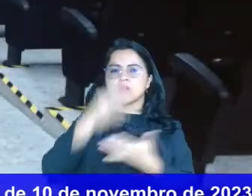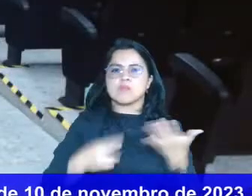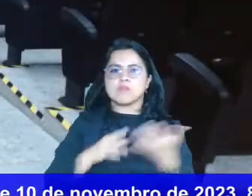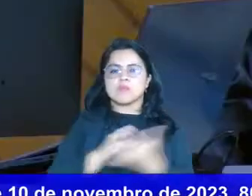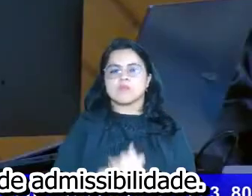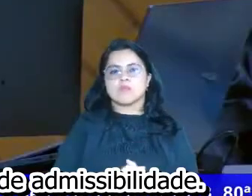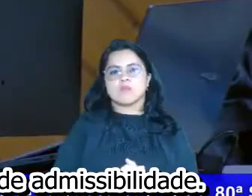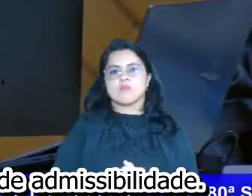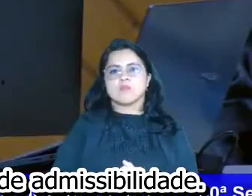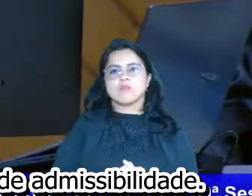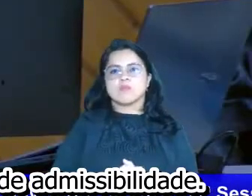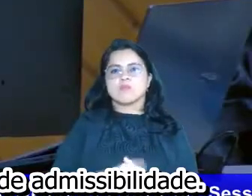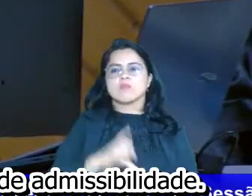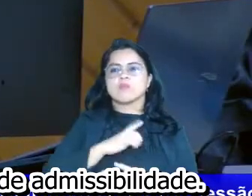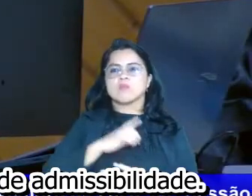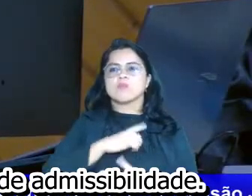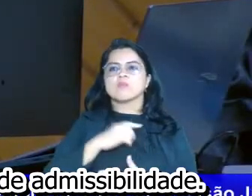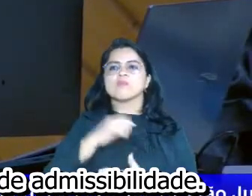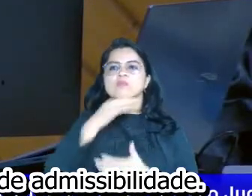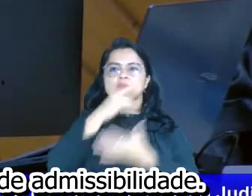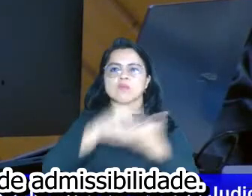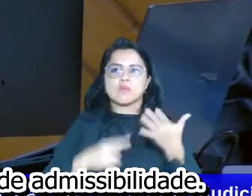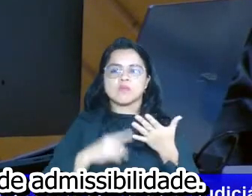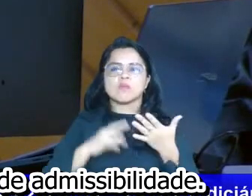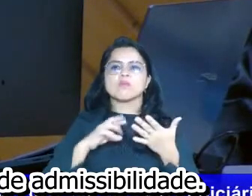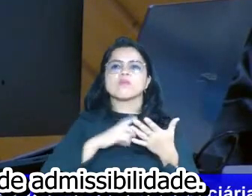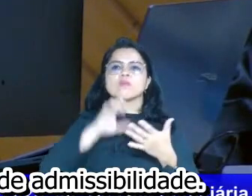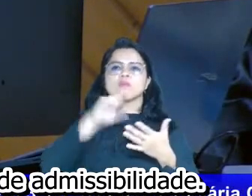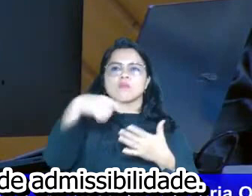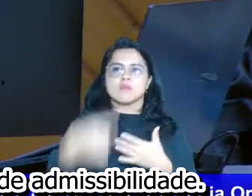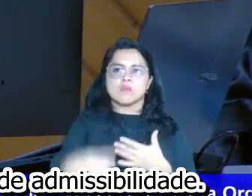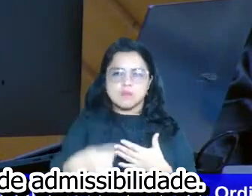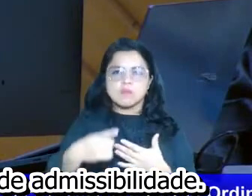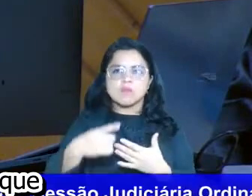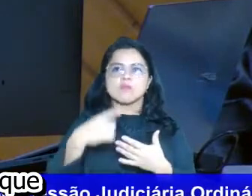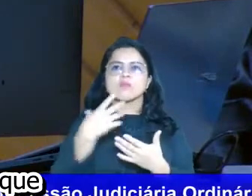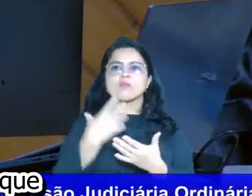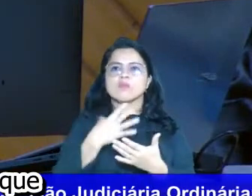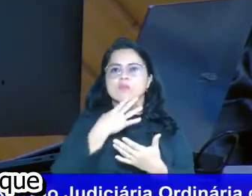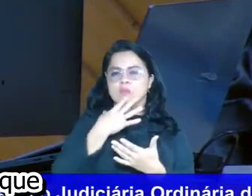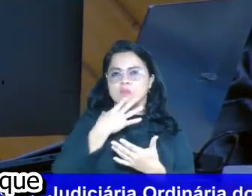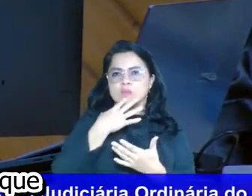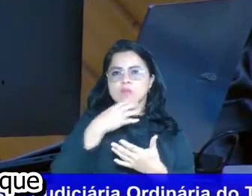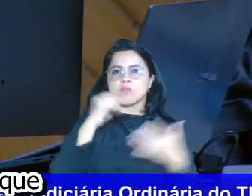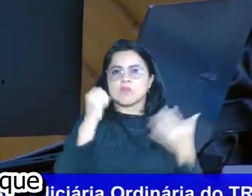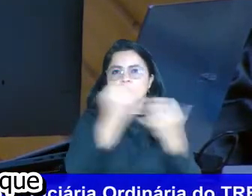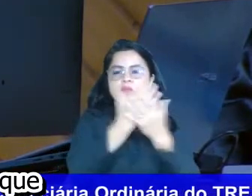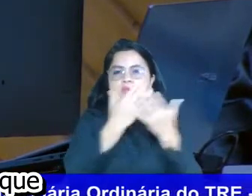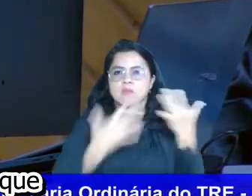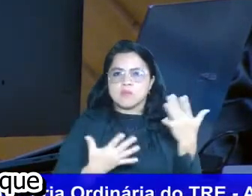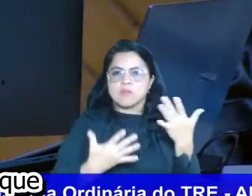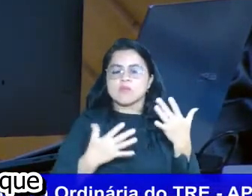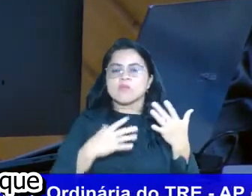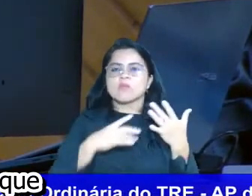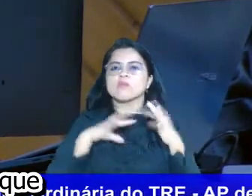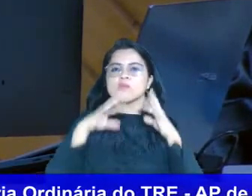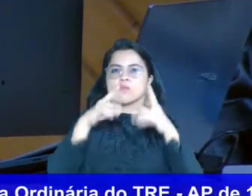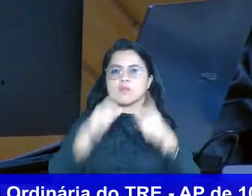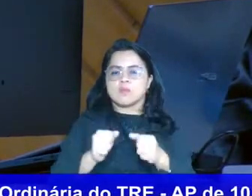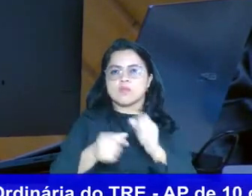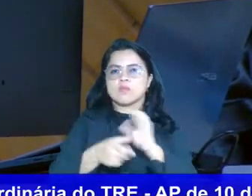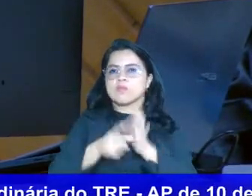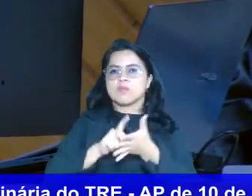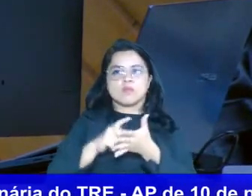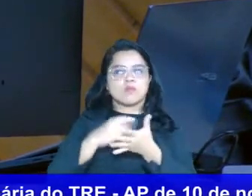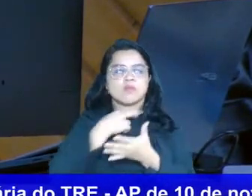doutor. Aclaratórios tempestivos, presentes os demais pressupostos de admissibilidade, conheço dos embargos, e, no mérito, adianto que